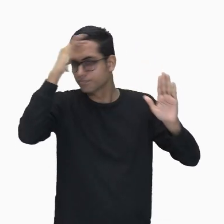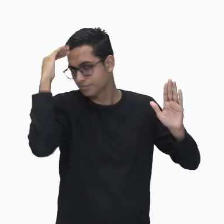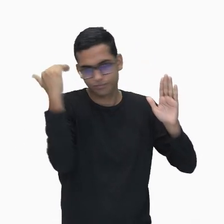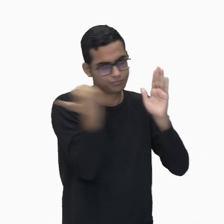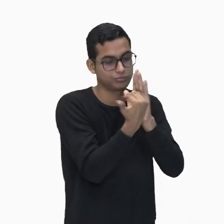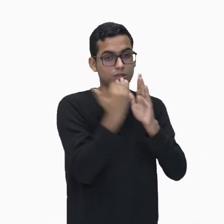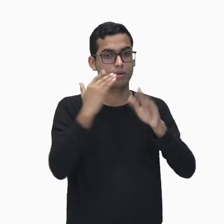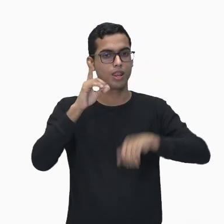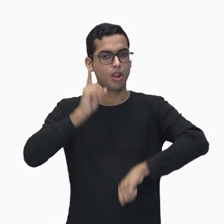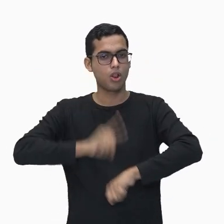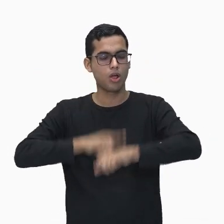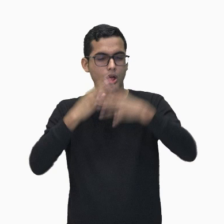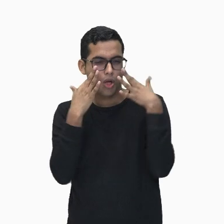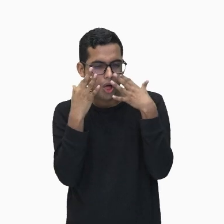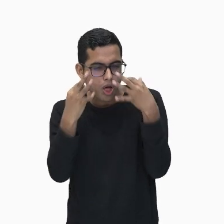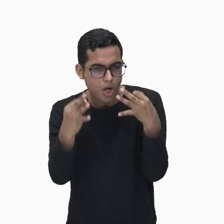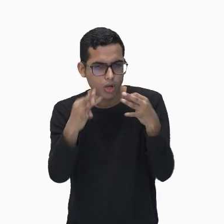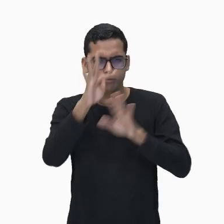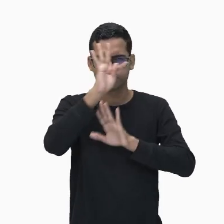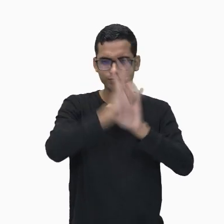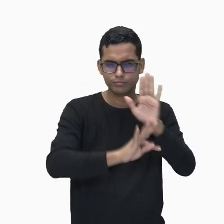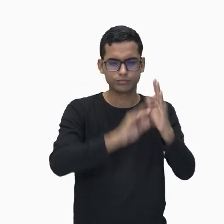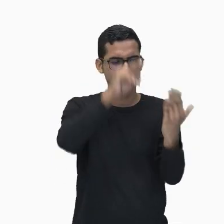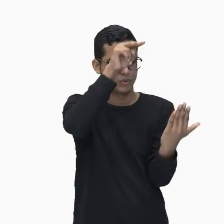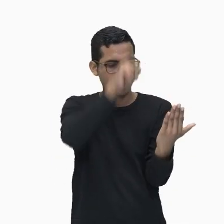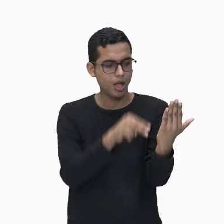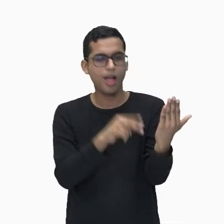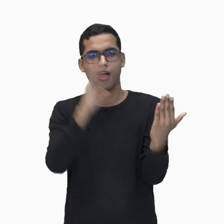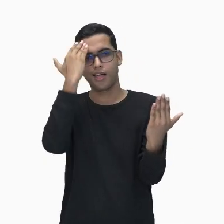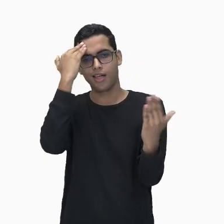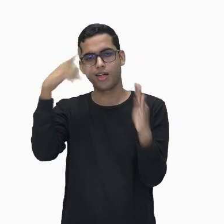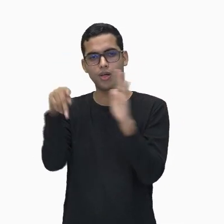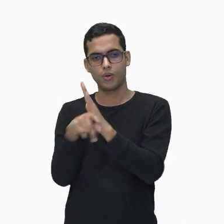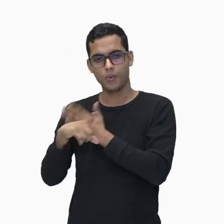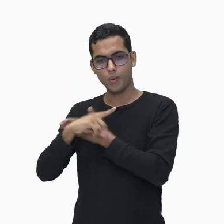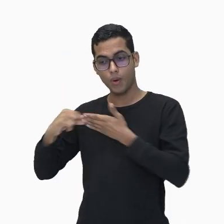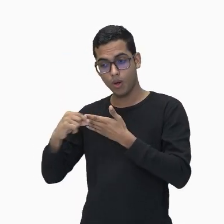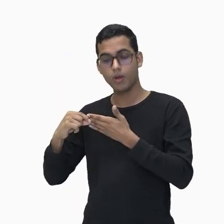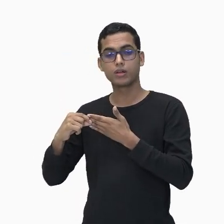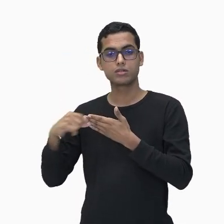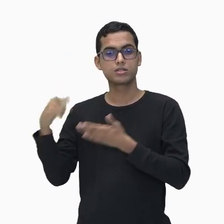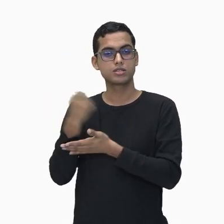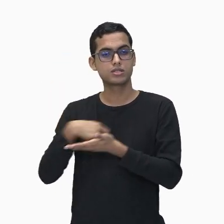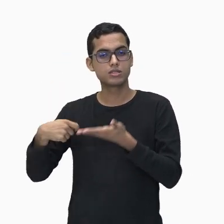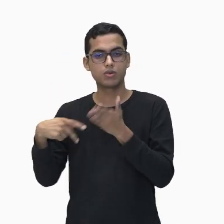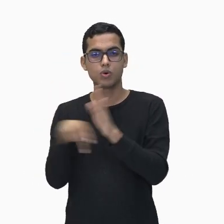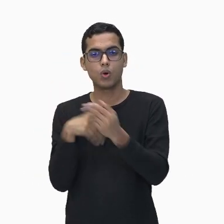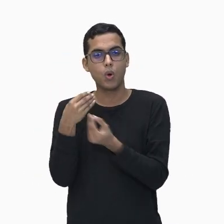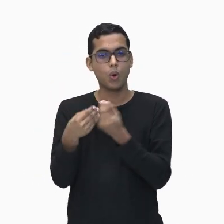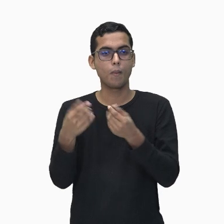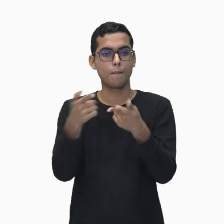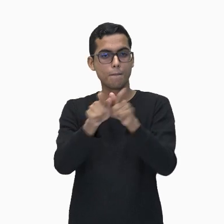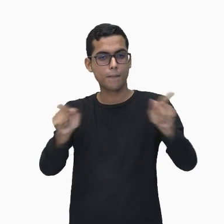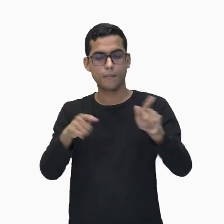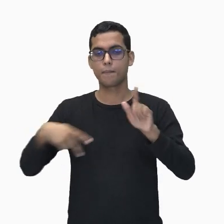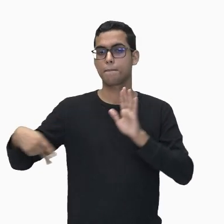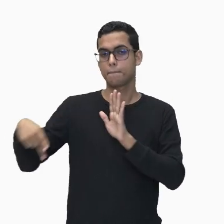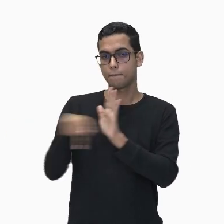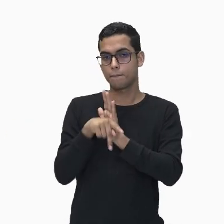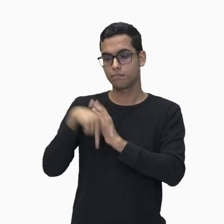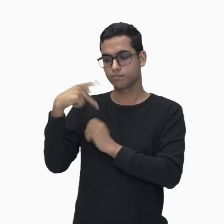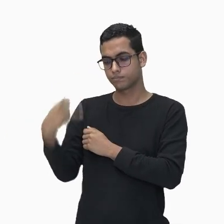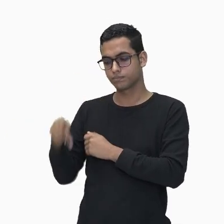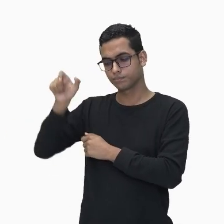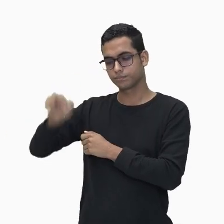texto atentamente, nota-se que Saramago escreve sob uma norma, uma gramática própria dele,